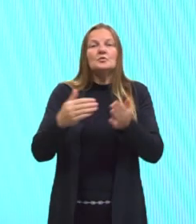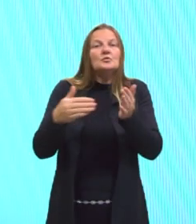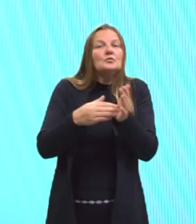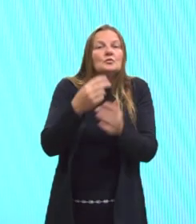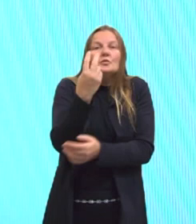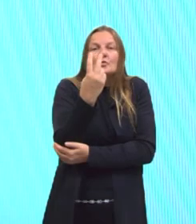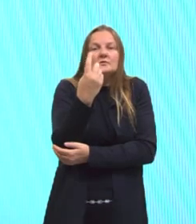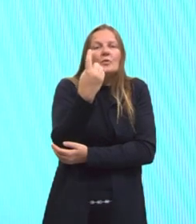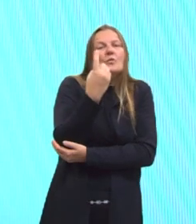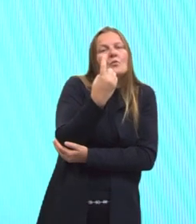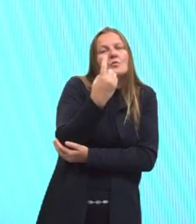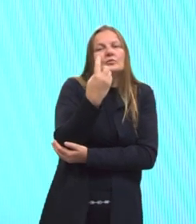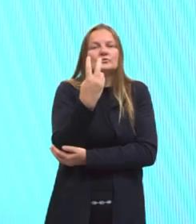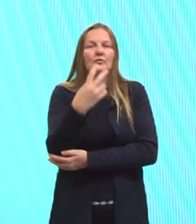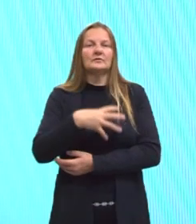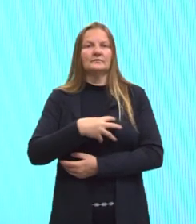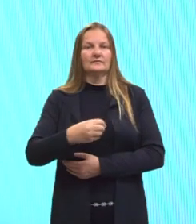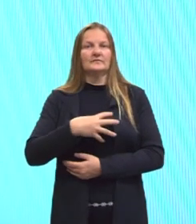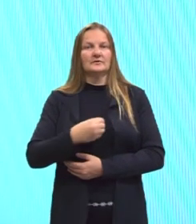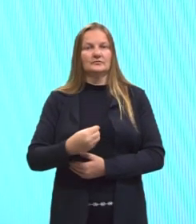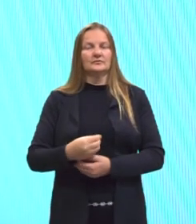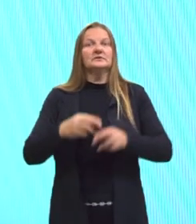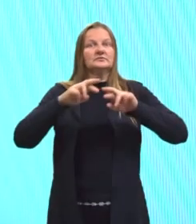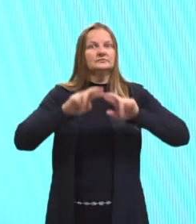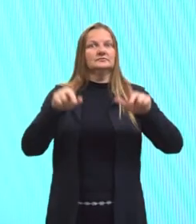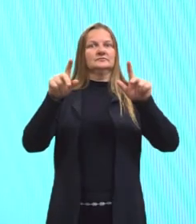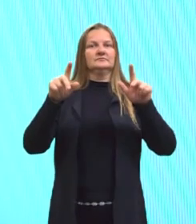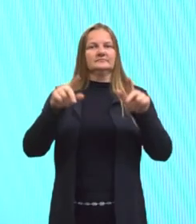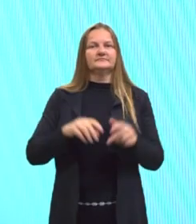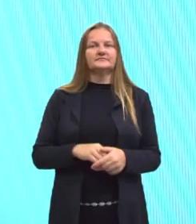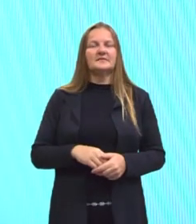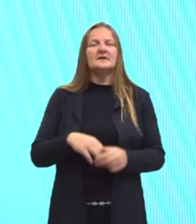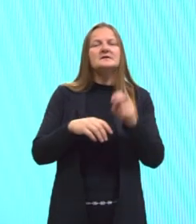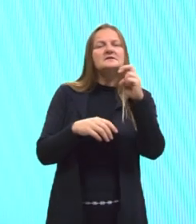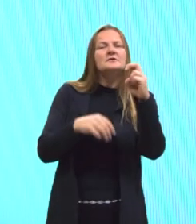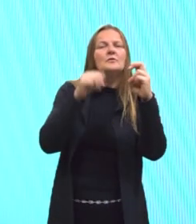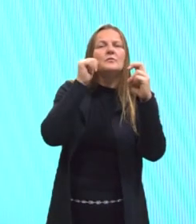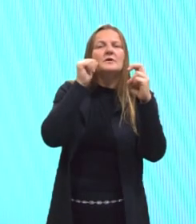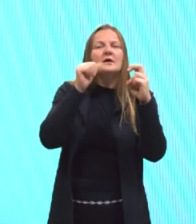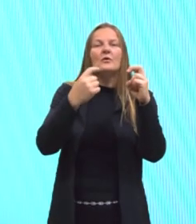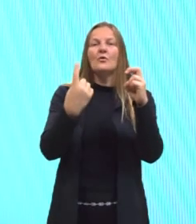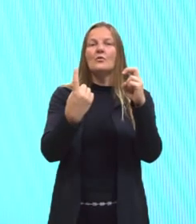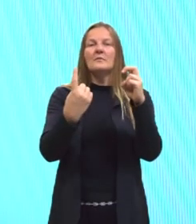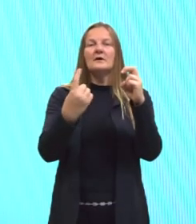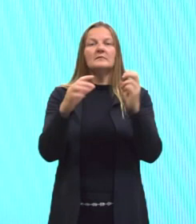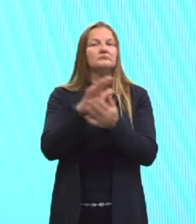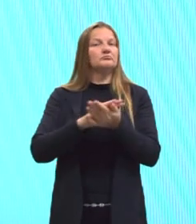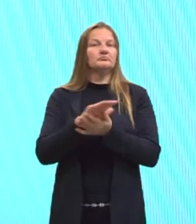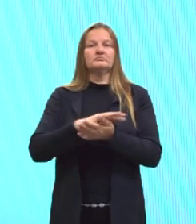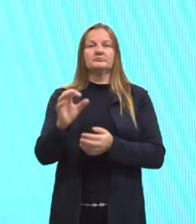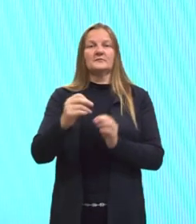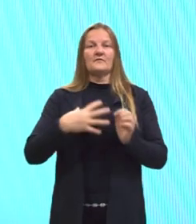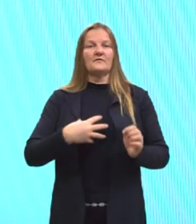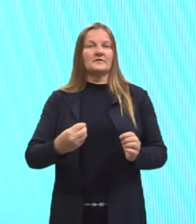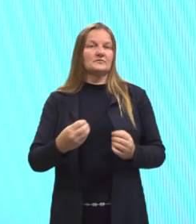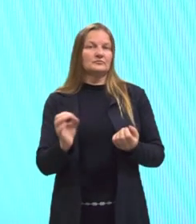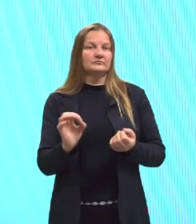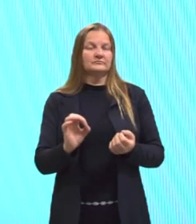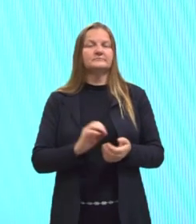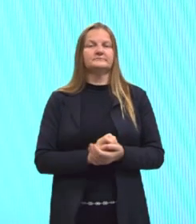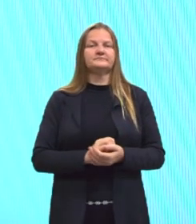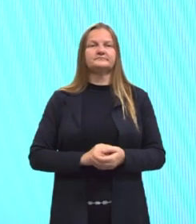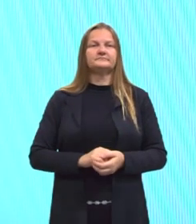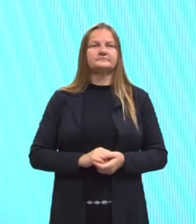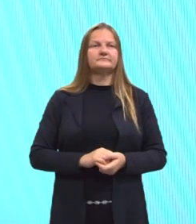filhos e entre um e dois tá a gurizada vamos por aí a cada cinco mulheres uma delas não vai ter um filho certo então